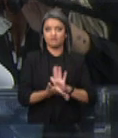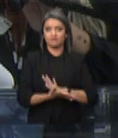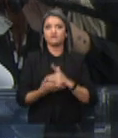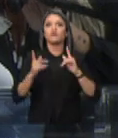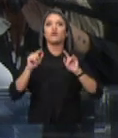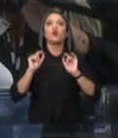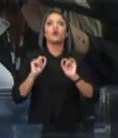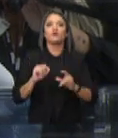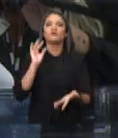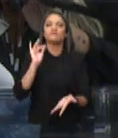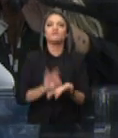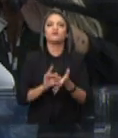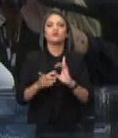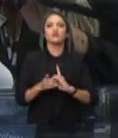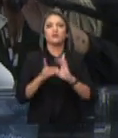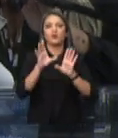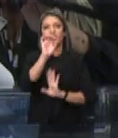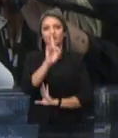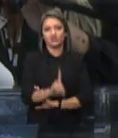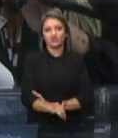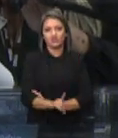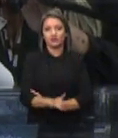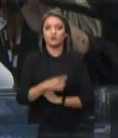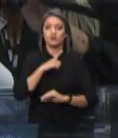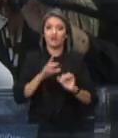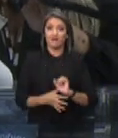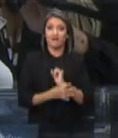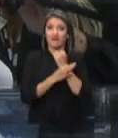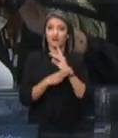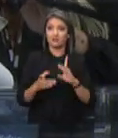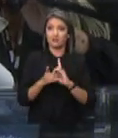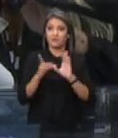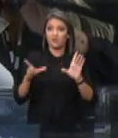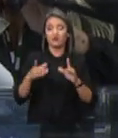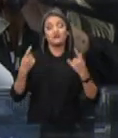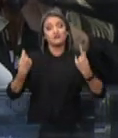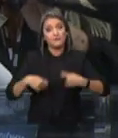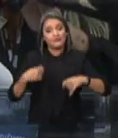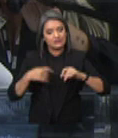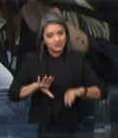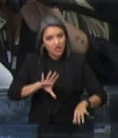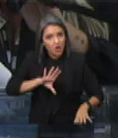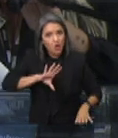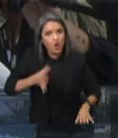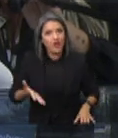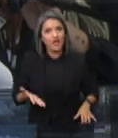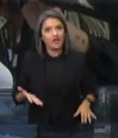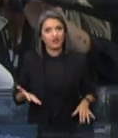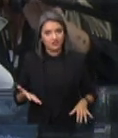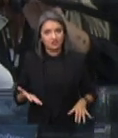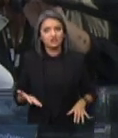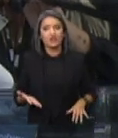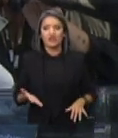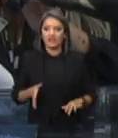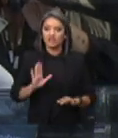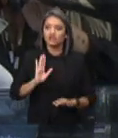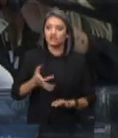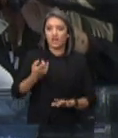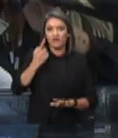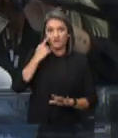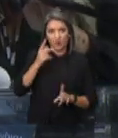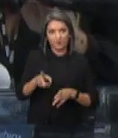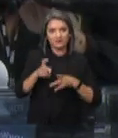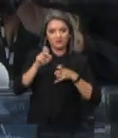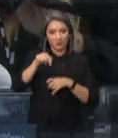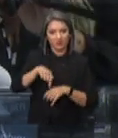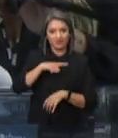efetivar o estado democrático de direitos garantir a democracia pre de Coragem coragem que tem sido demonstrada por